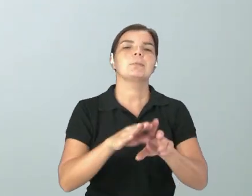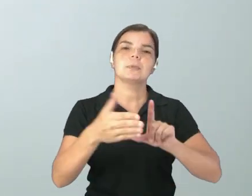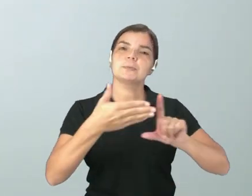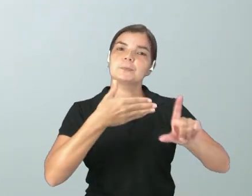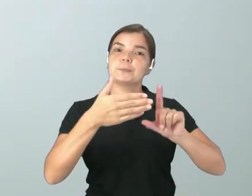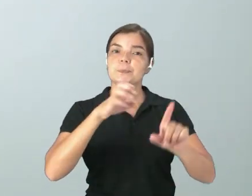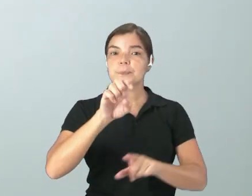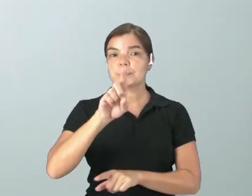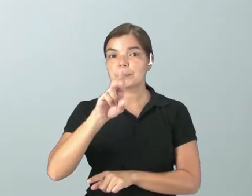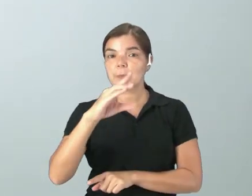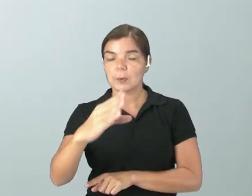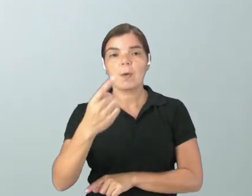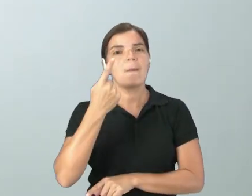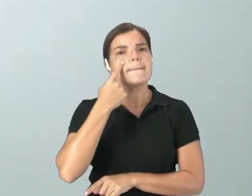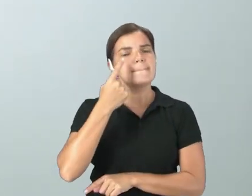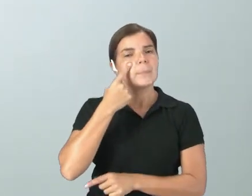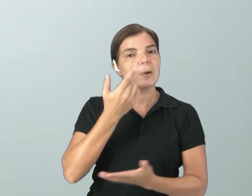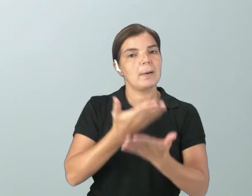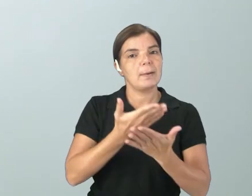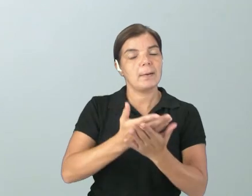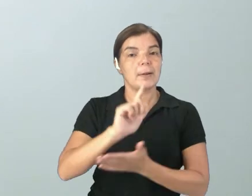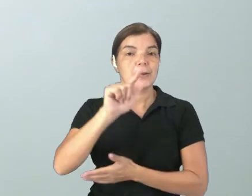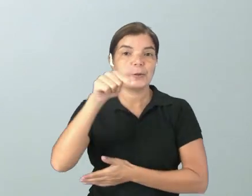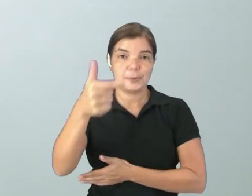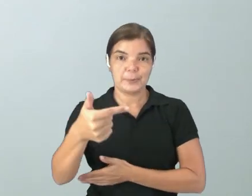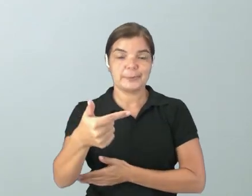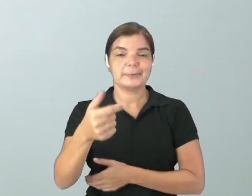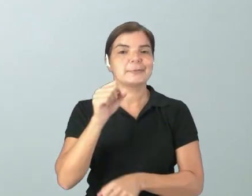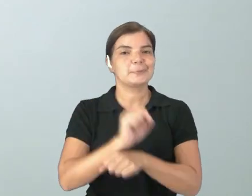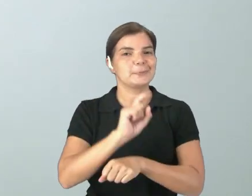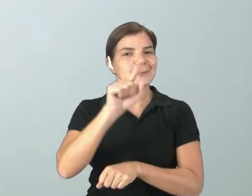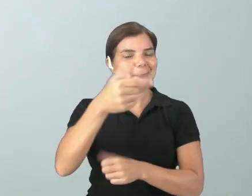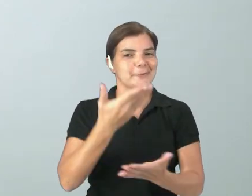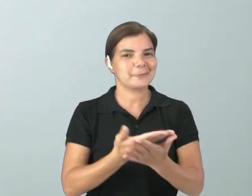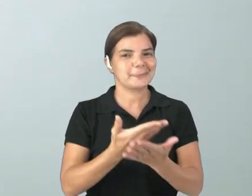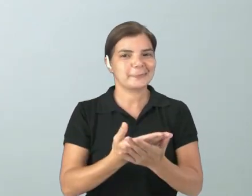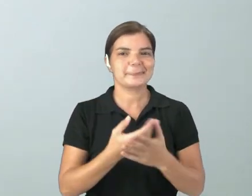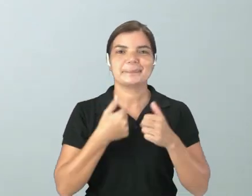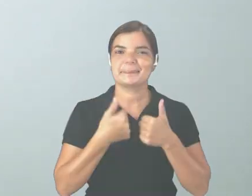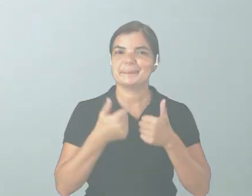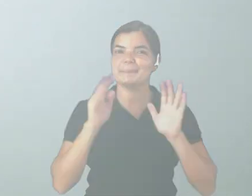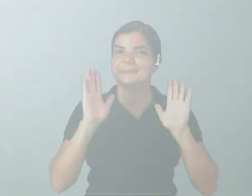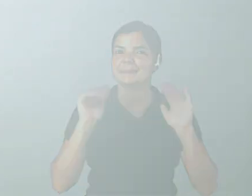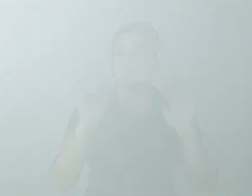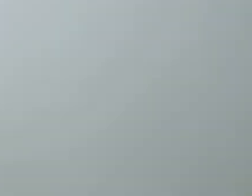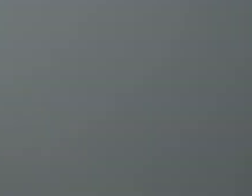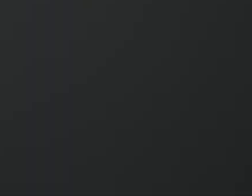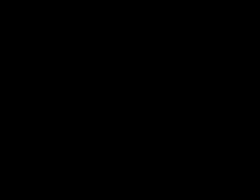Eduque, para conferir essa aula e outras, e espero vocês na próxima aula, tá bom? Tchau, tchau!